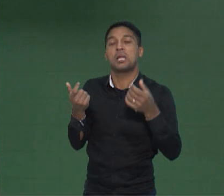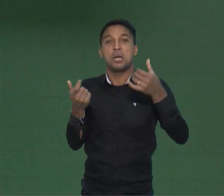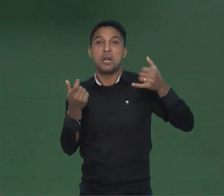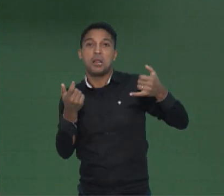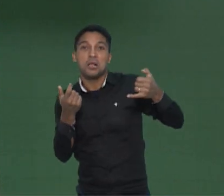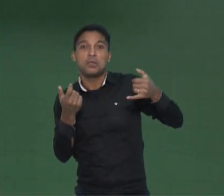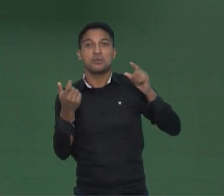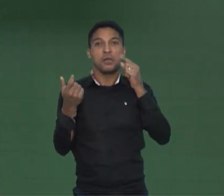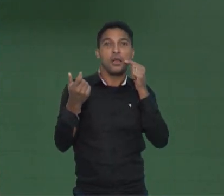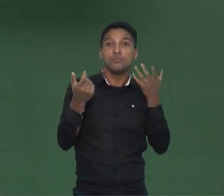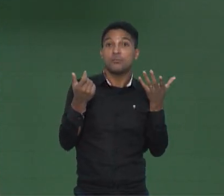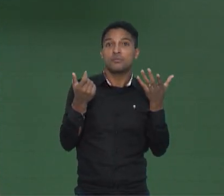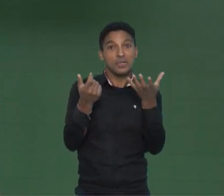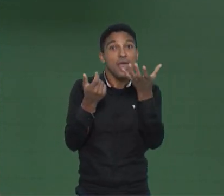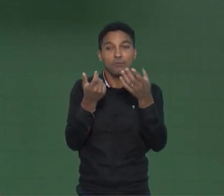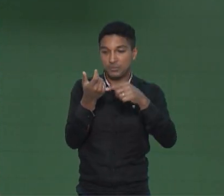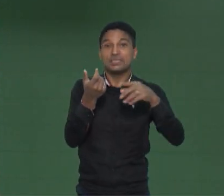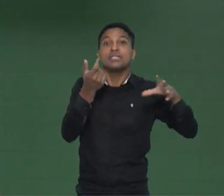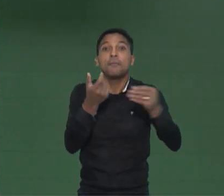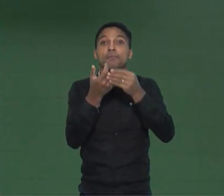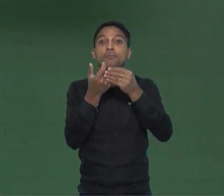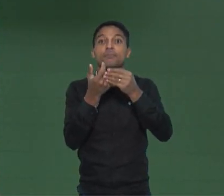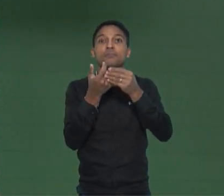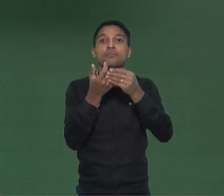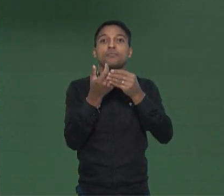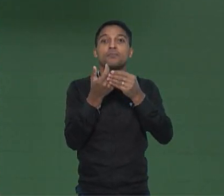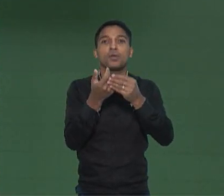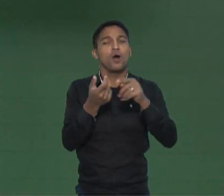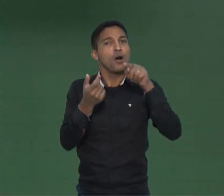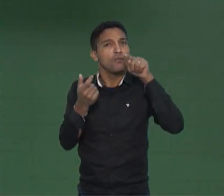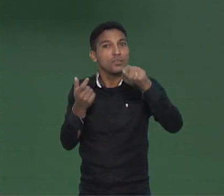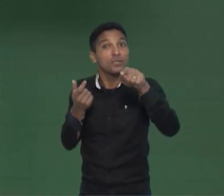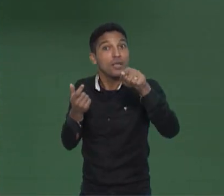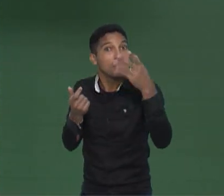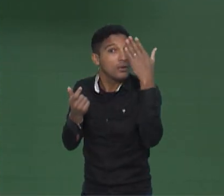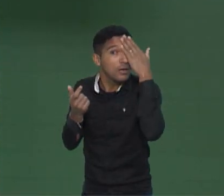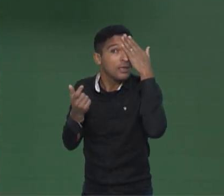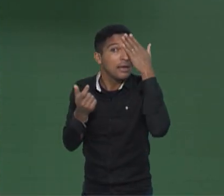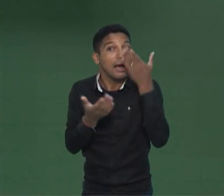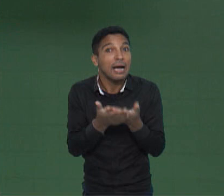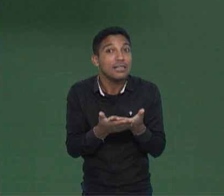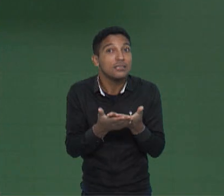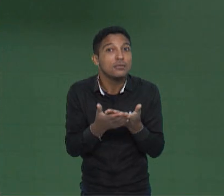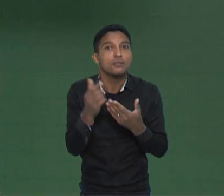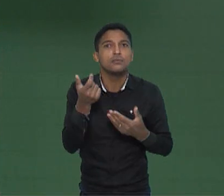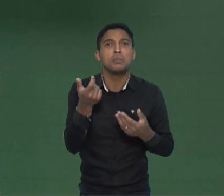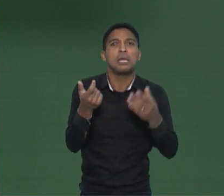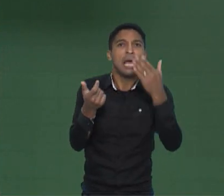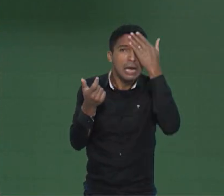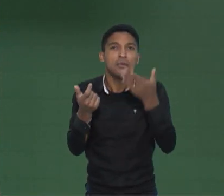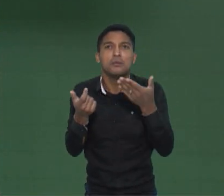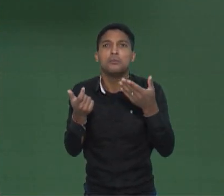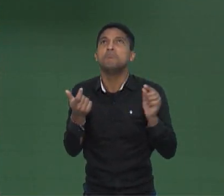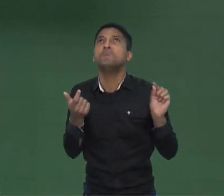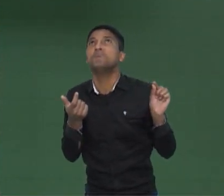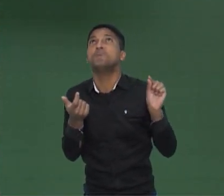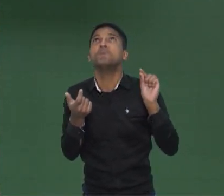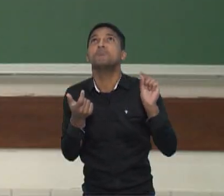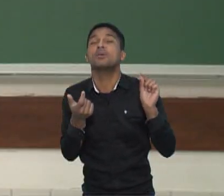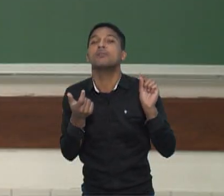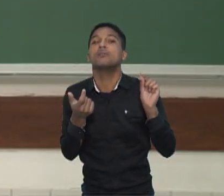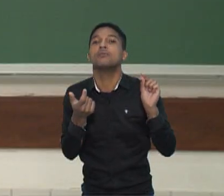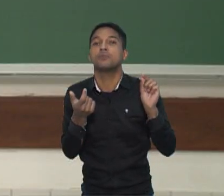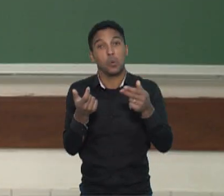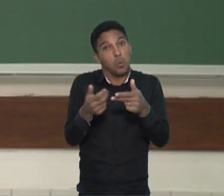Letra A, transitivo direto. Isso mesmo, Acabamos de retomar esse conteúdo. O verbo